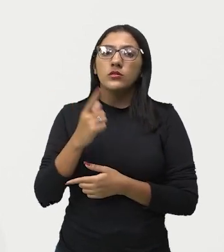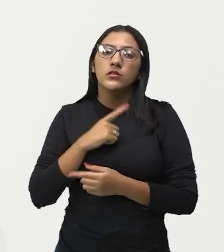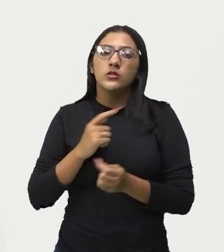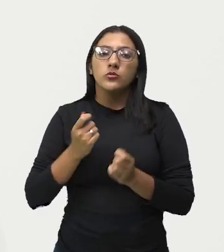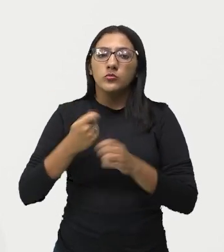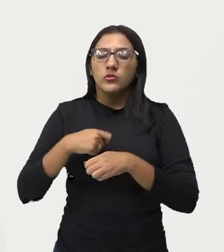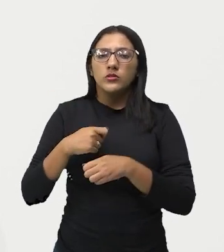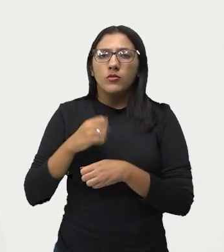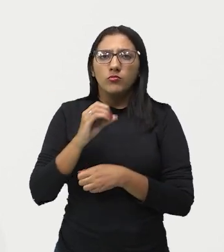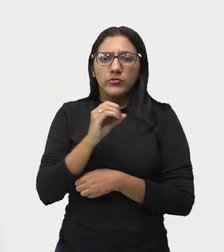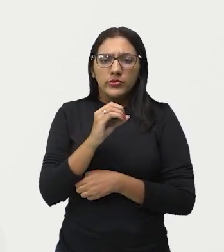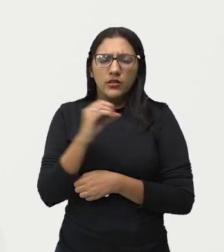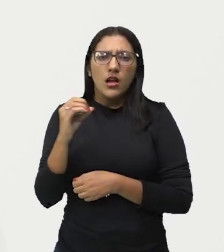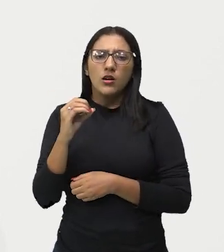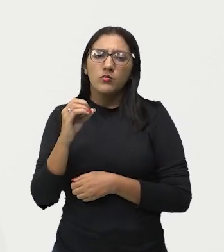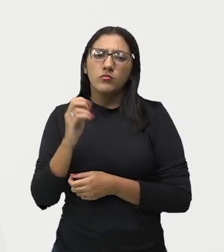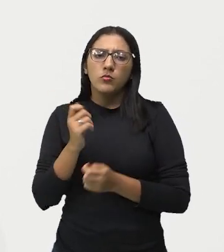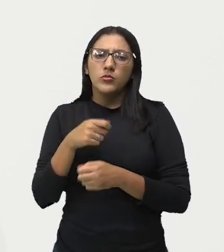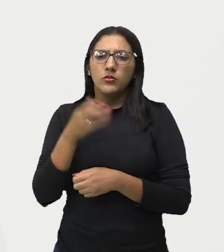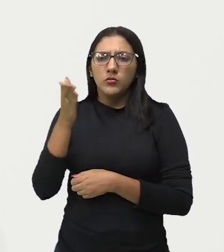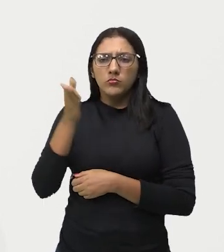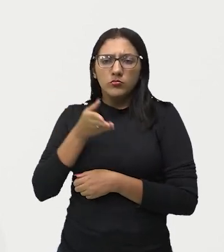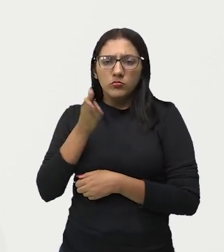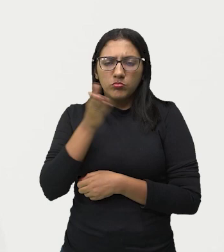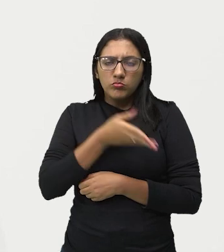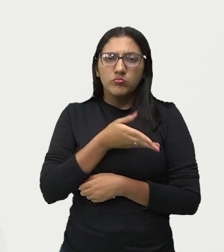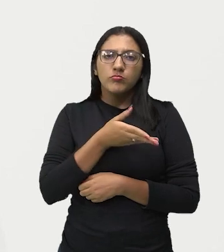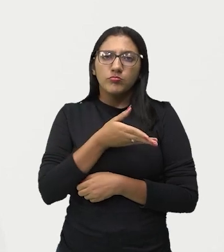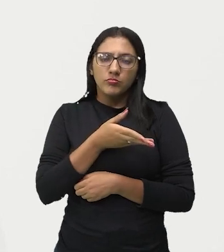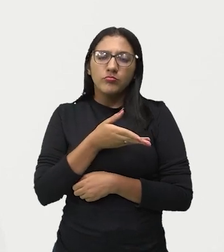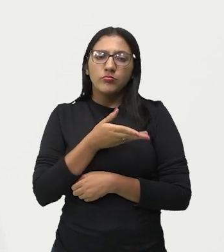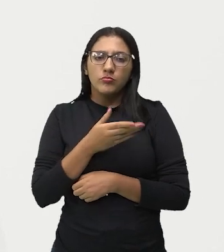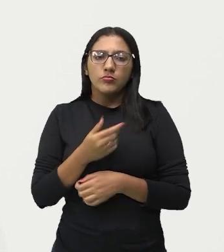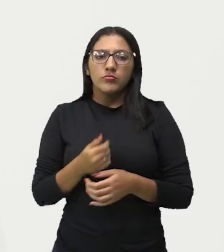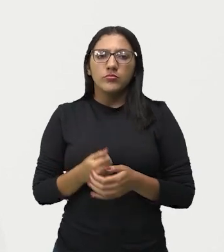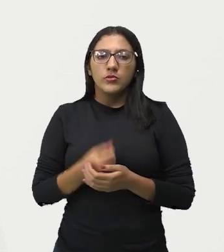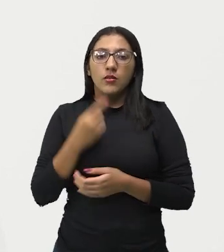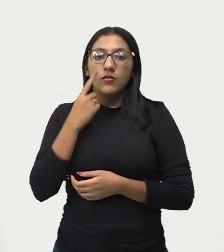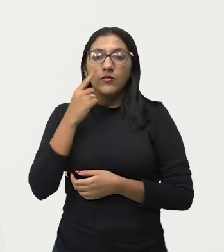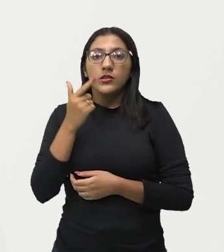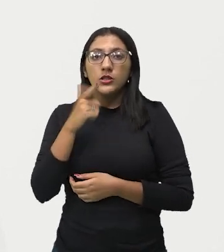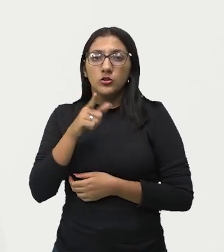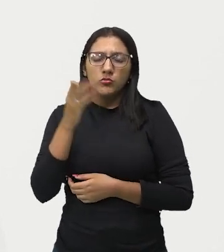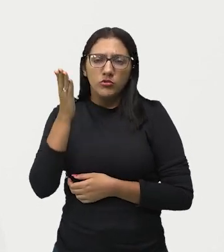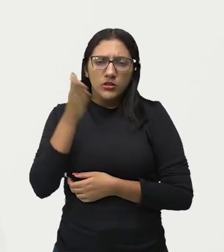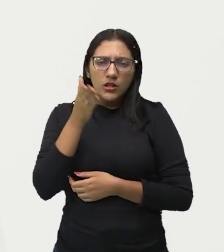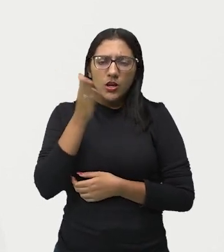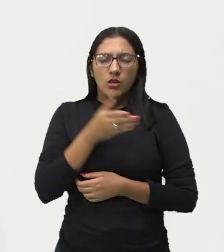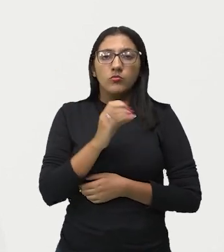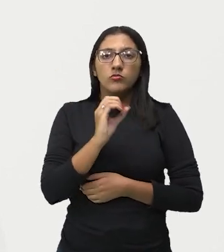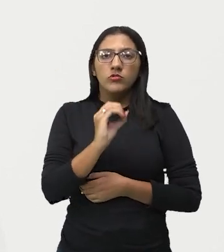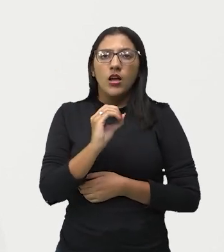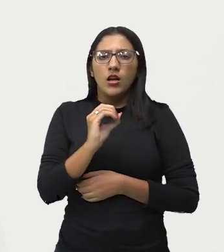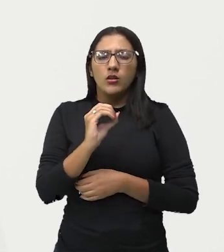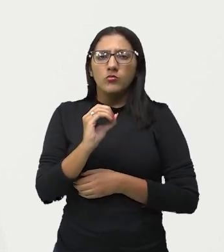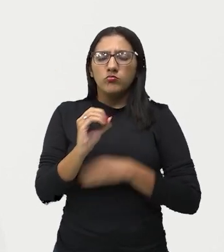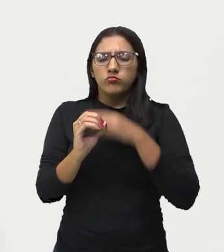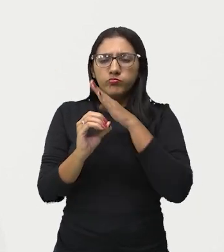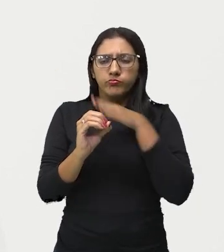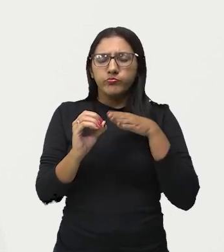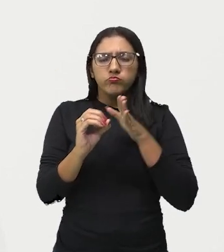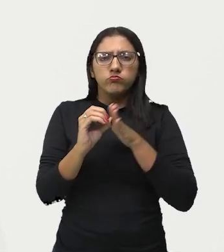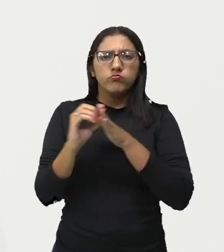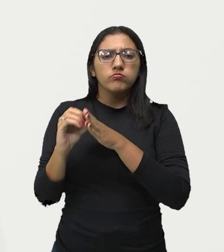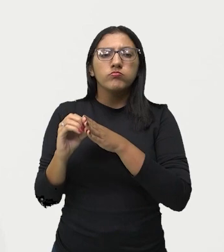zeros, ó. Tem zero em cima? Simplifica com zero de baixo, ó. Tem um zero aqui em cima no numerador? Simplifica com o zero que está